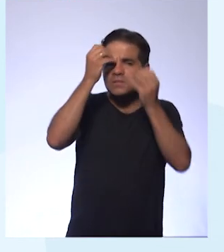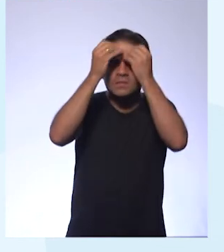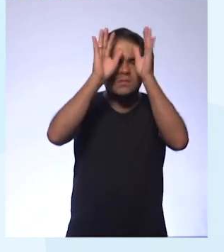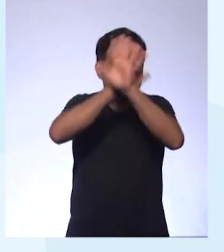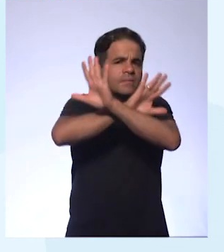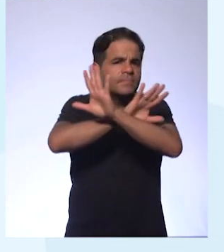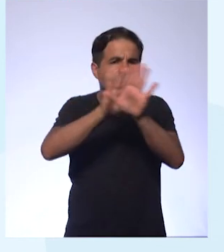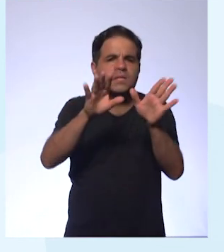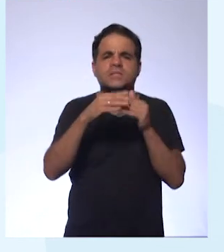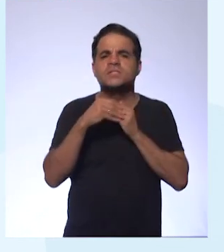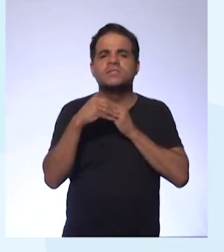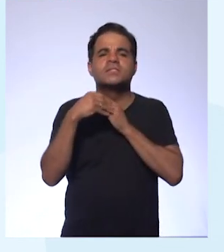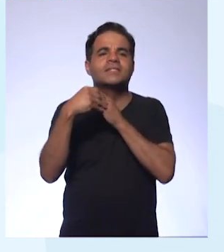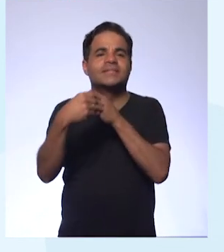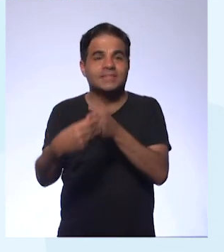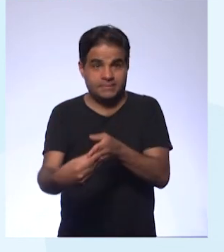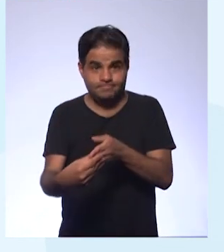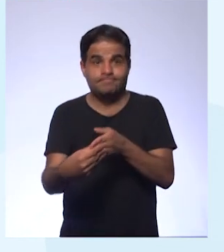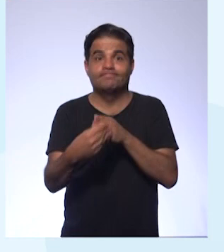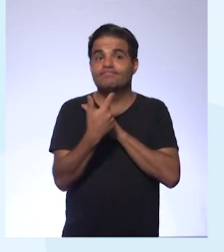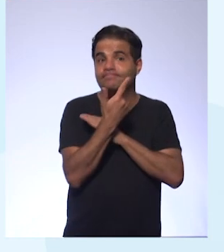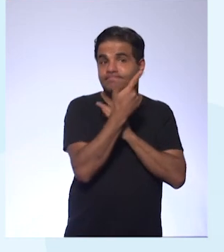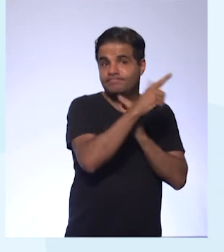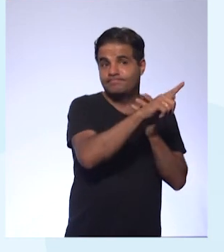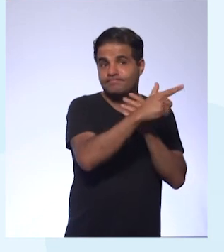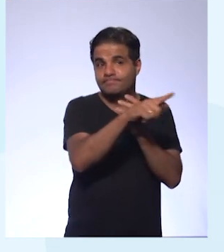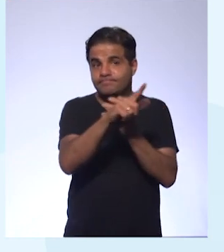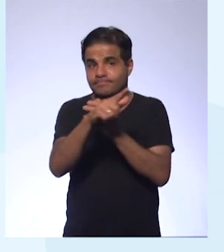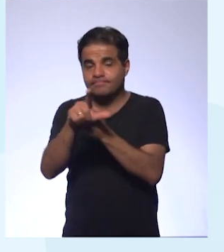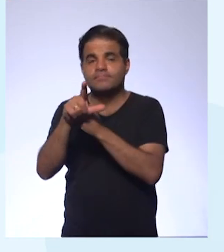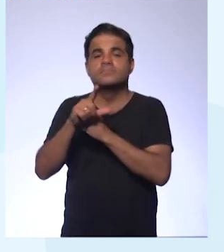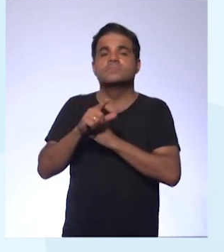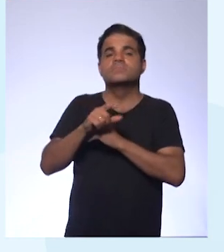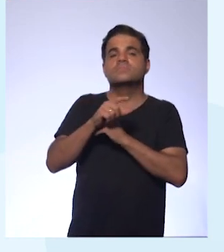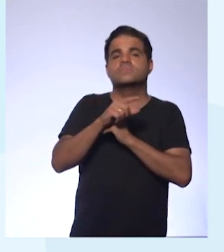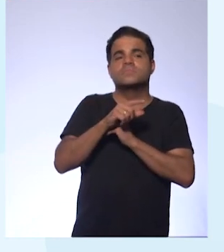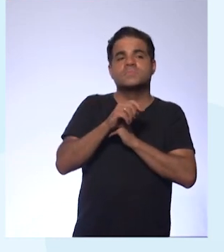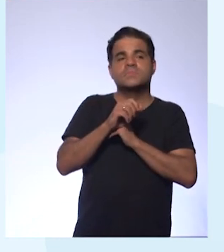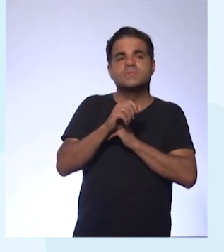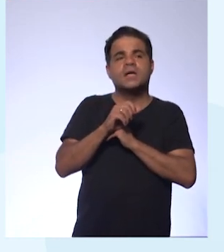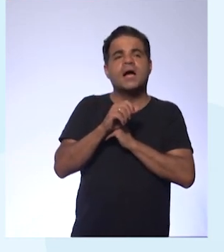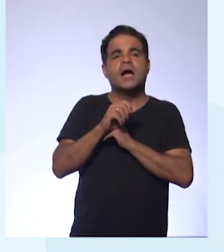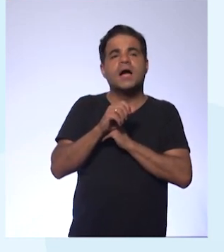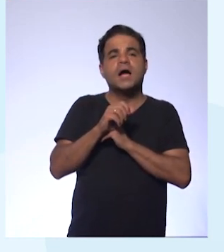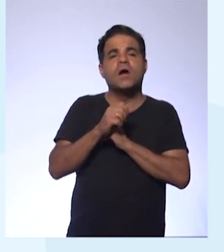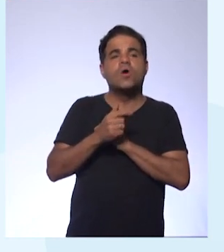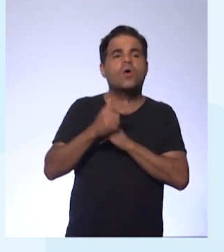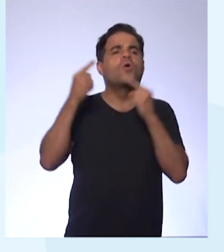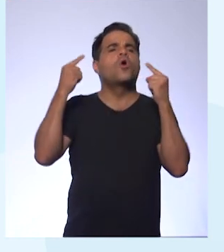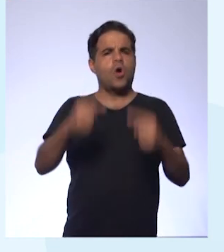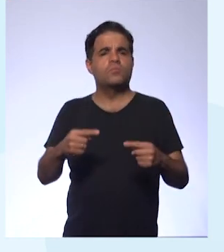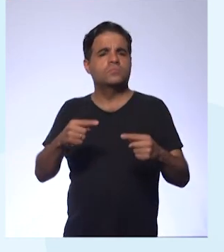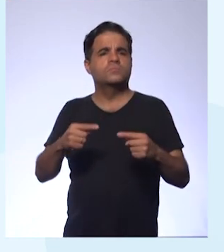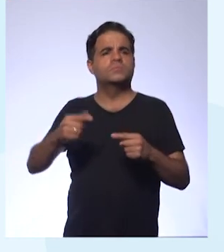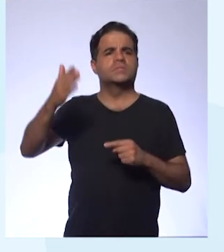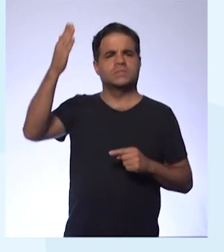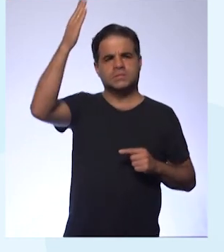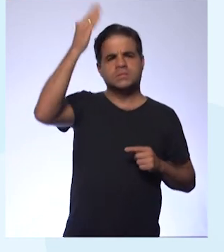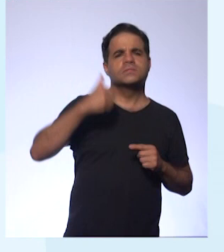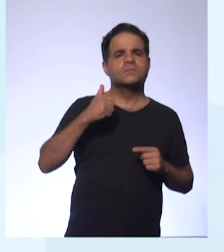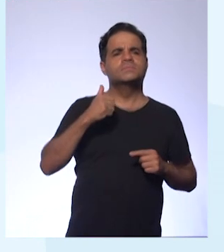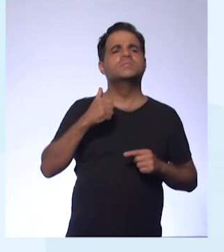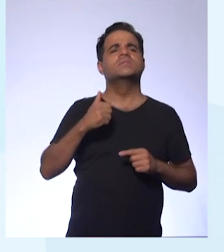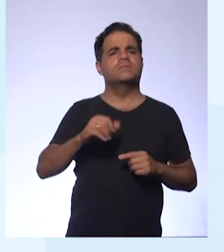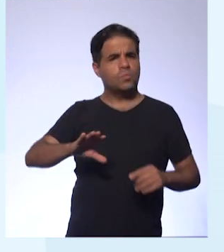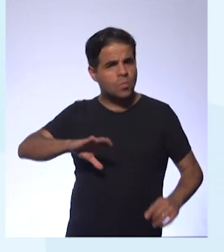da direção de outrem. Aí ele diz, sapere aude, que significa ouse saber. Tenha